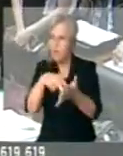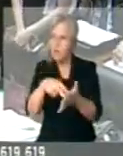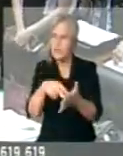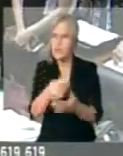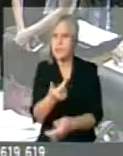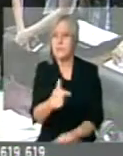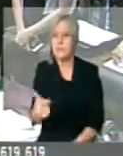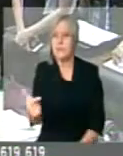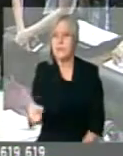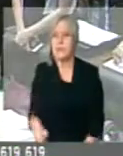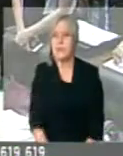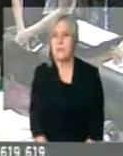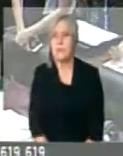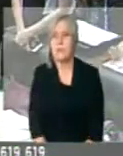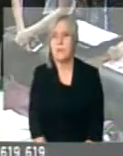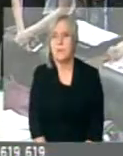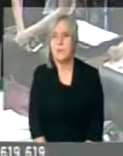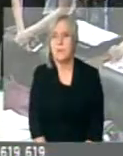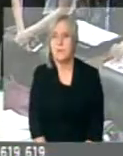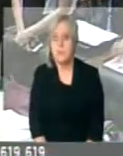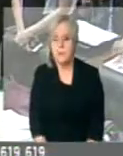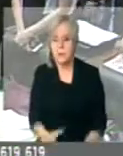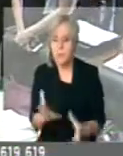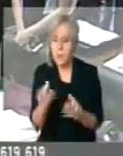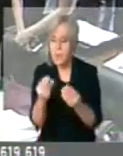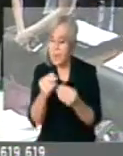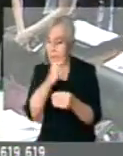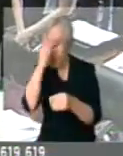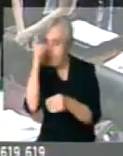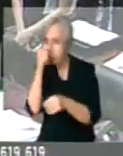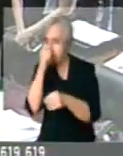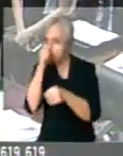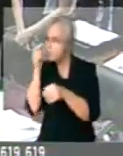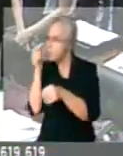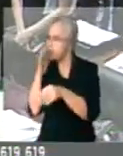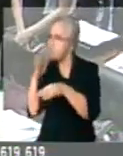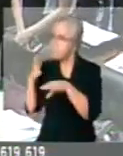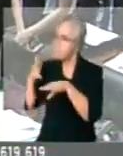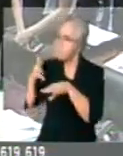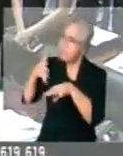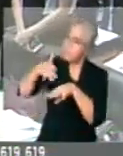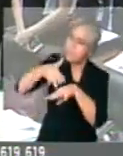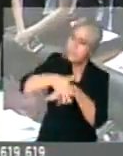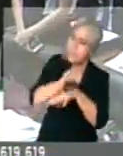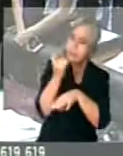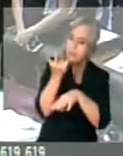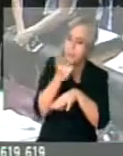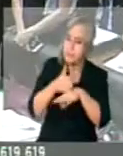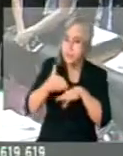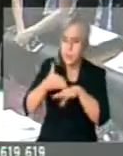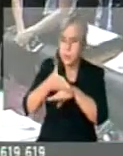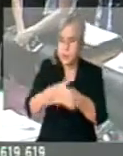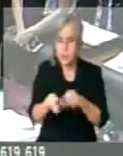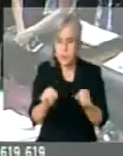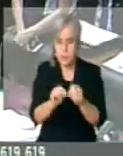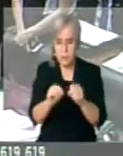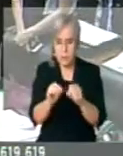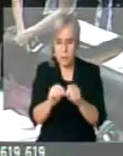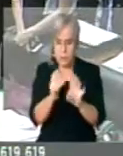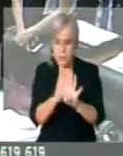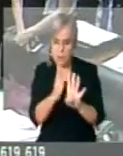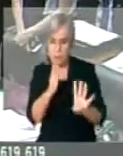forte suficientemente, e era uma multidão, conseguiram entrar. Então fizeram uma barreira do lado de